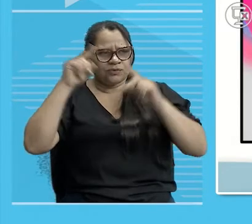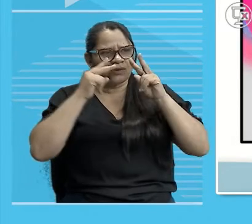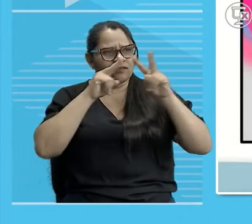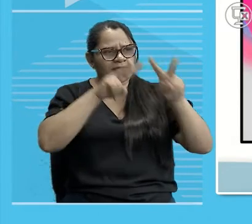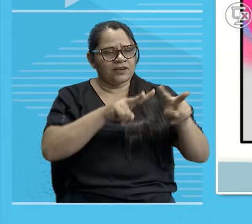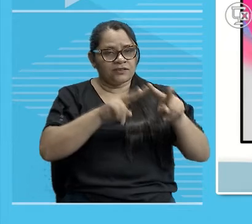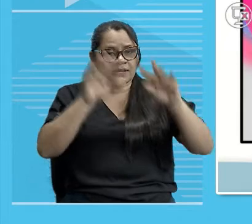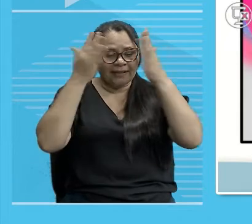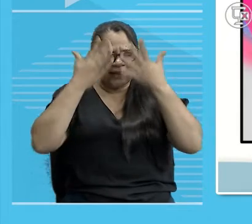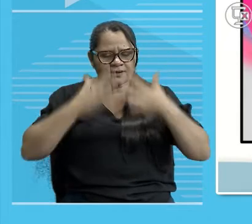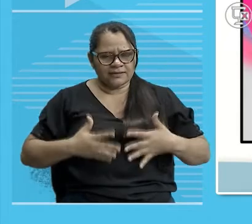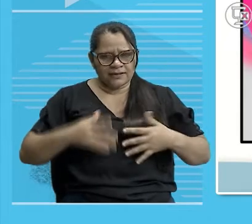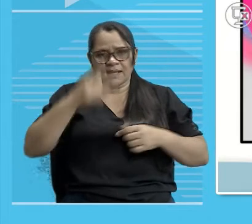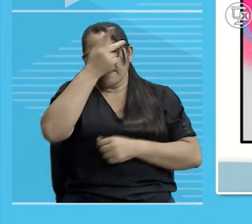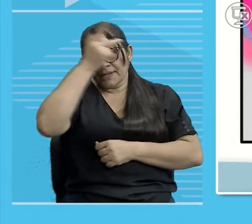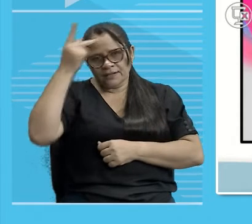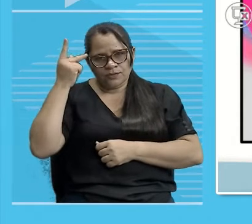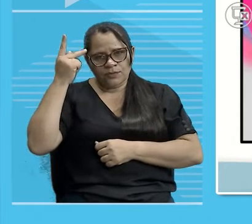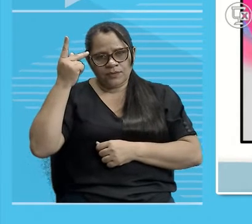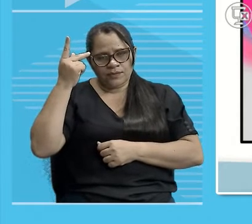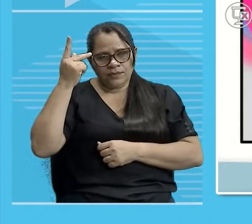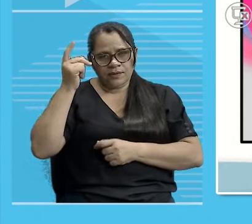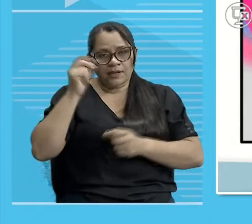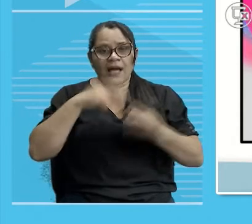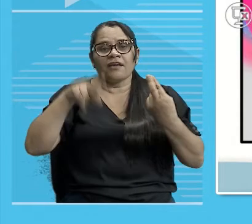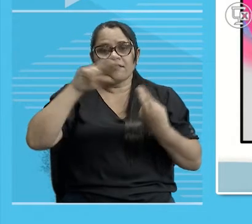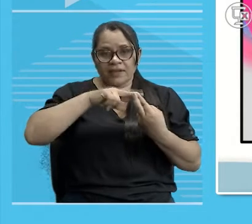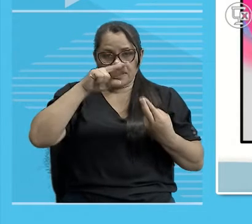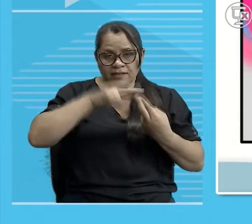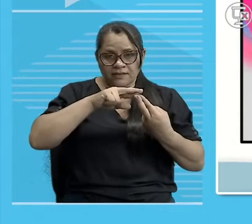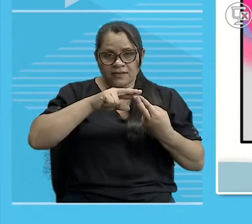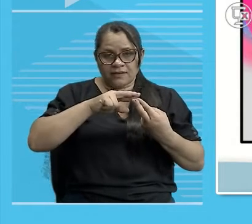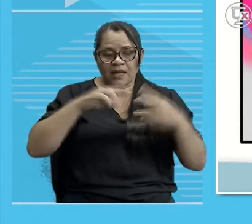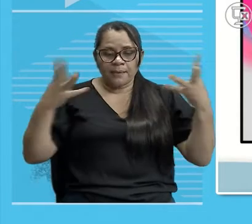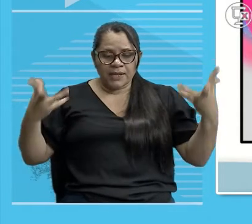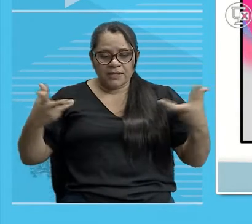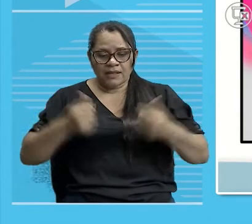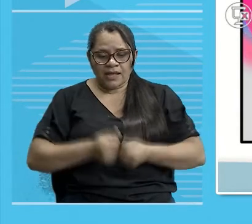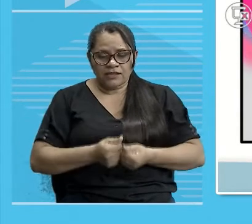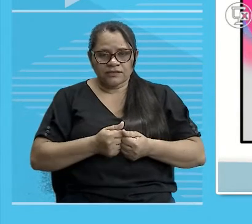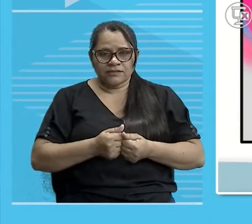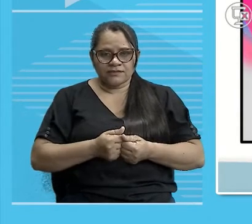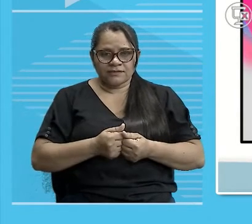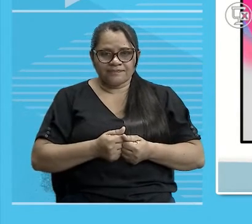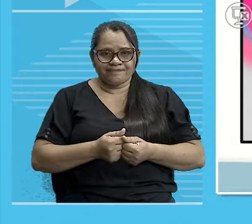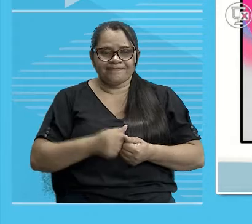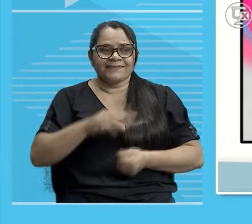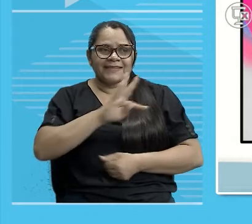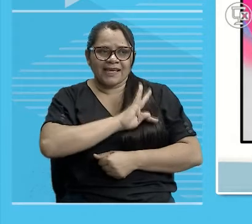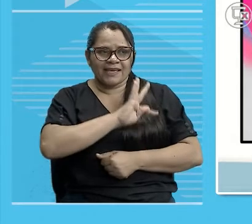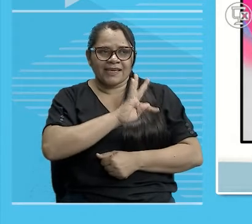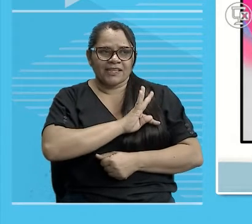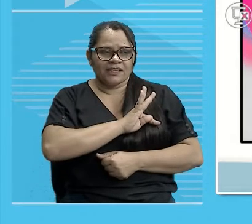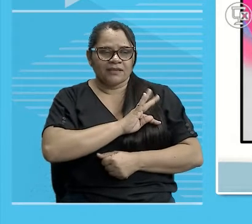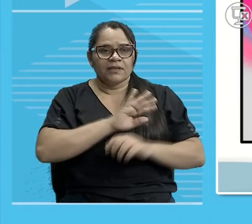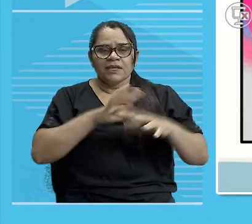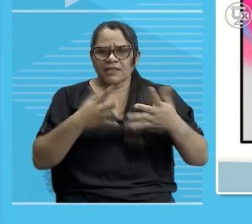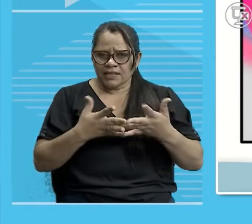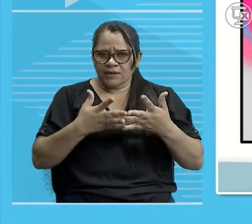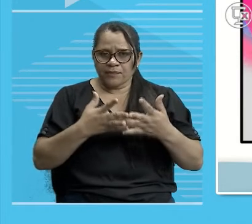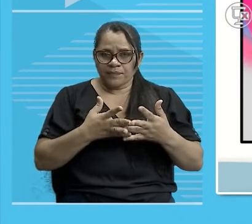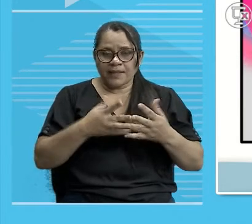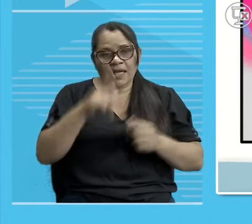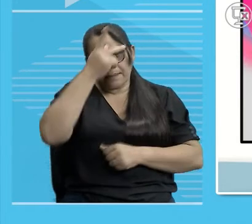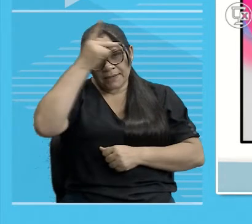pessoas no que diz respeito a habilidades técnicas Tá bom olha só ele é o responsável pelo processo